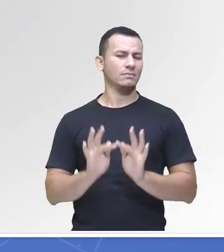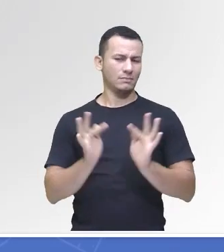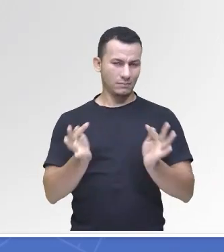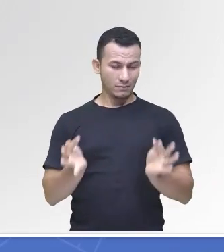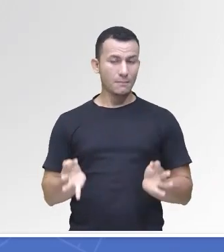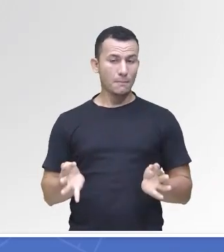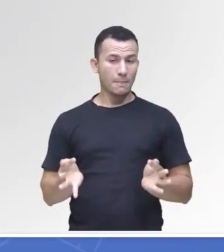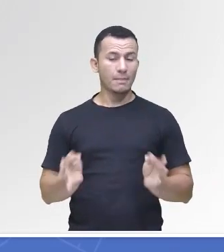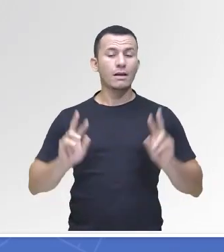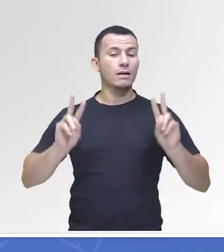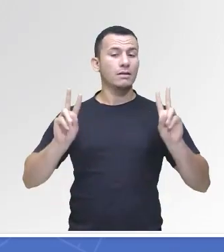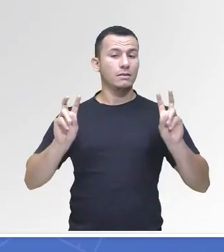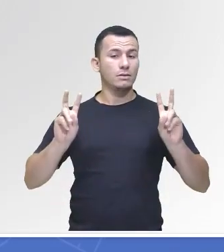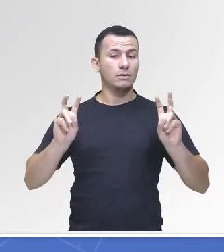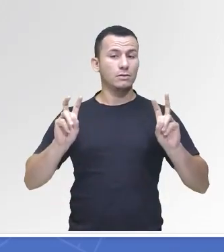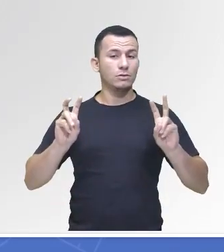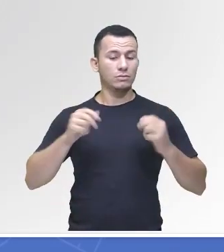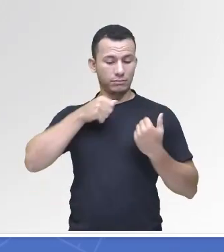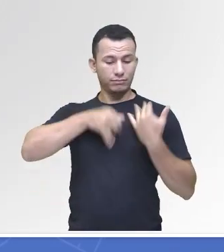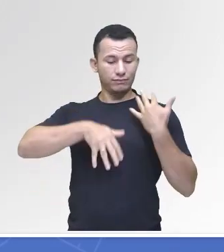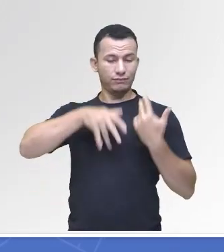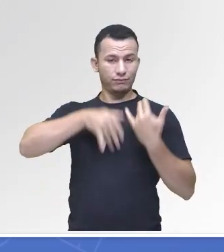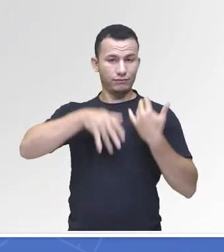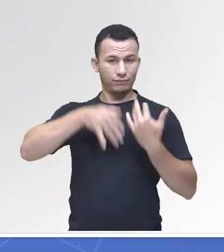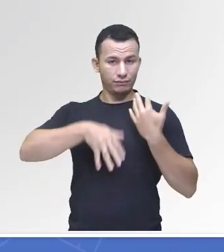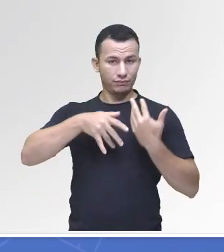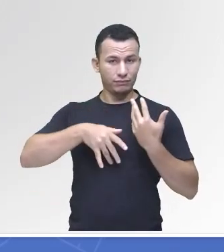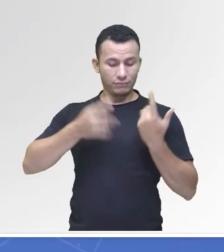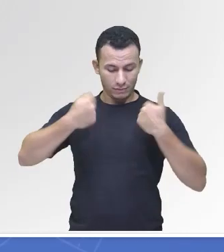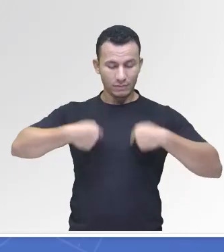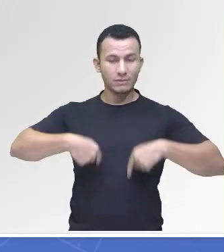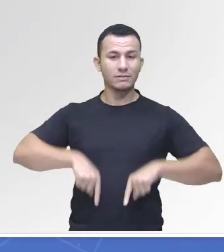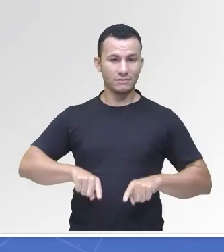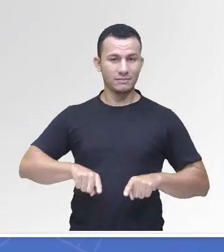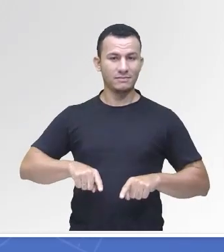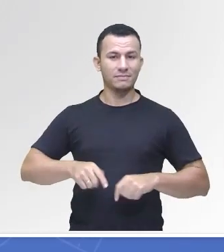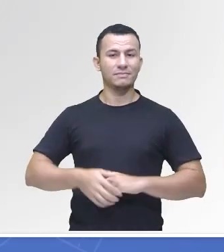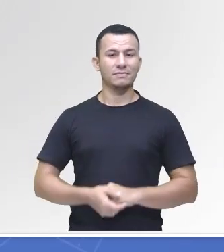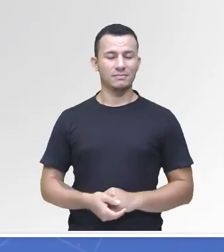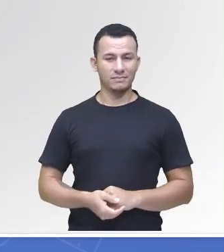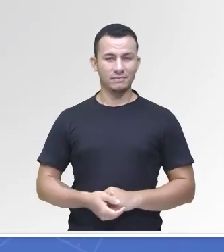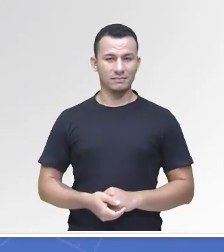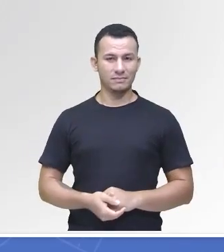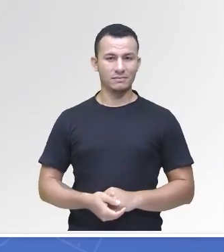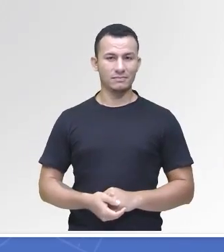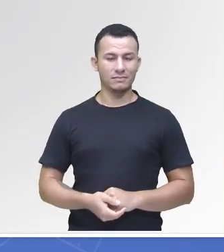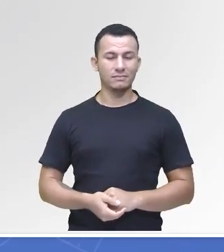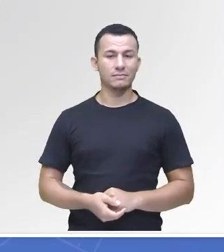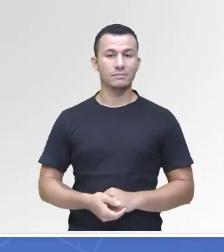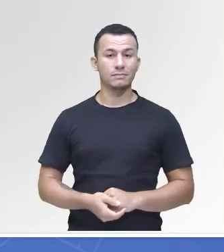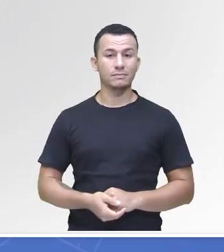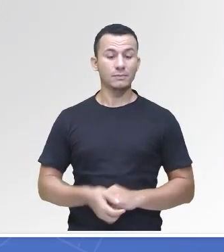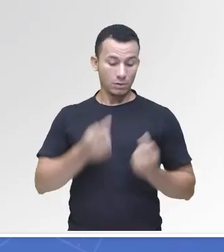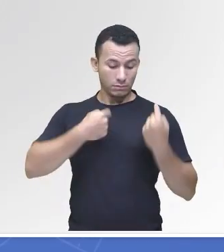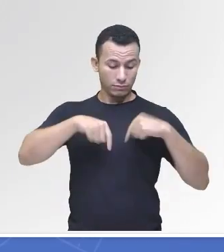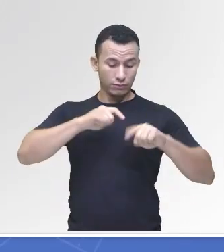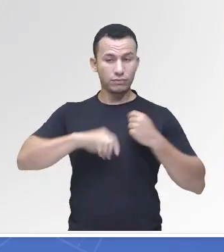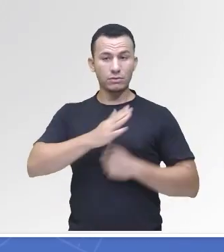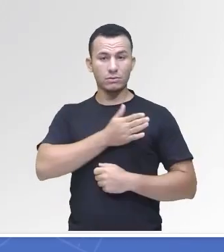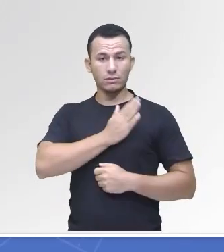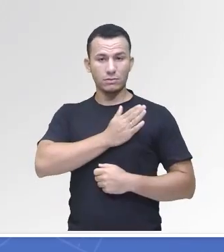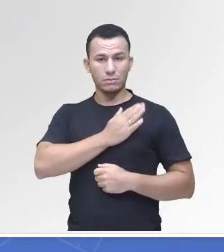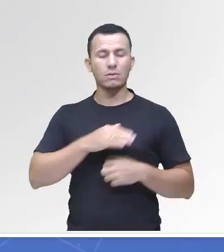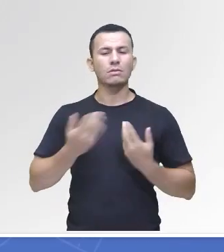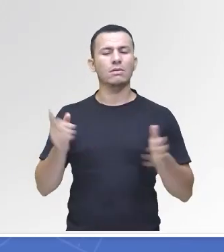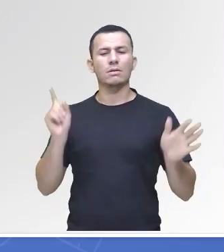simples, falando aí sobre os vasos condutores que estão relacionados aí no nosso sistema cardiovascular, tá bom? Então a gente